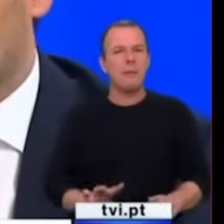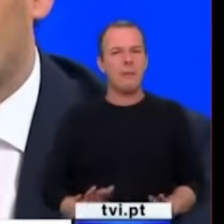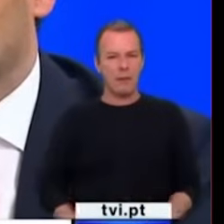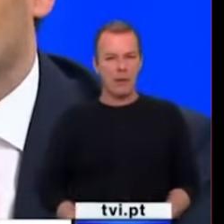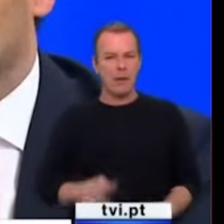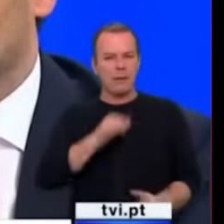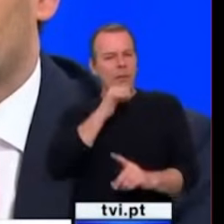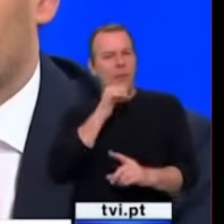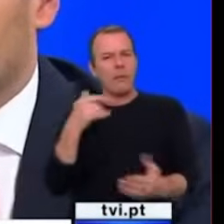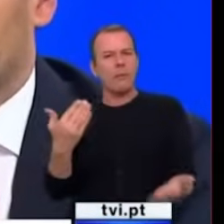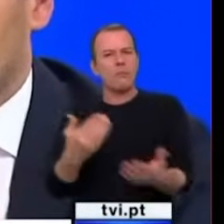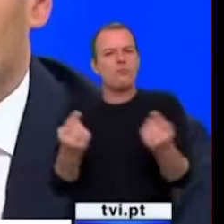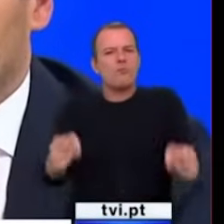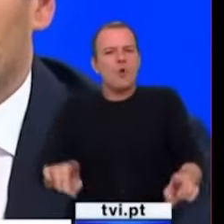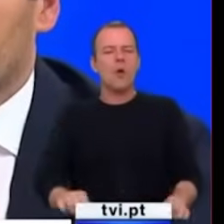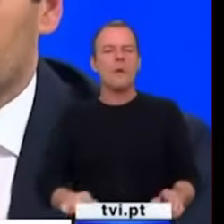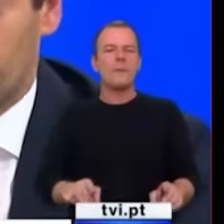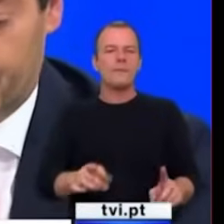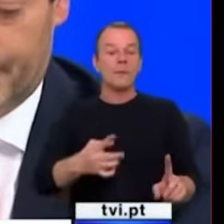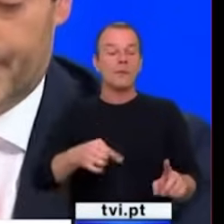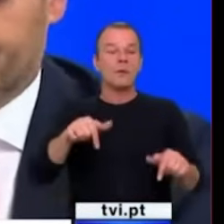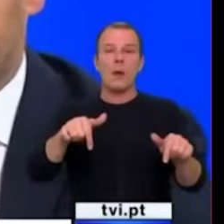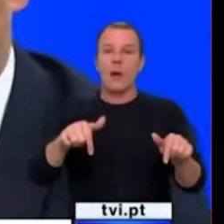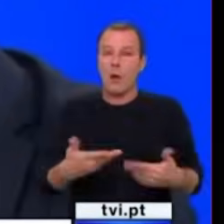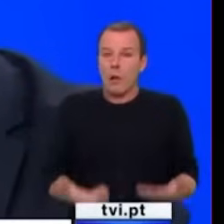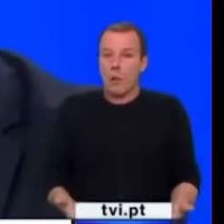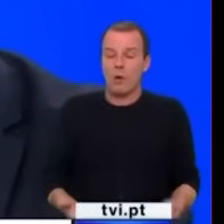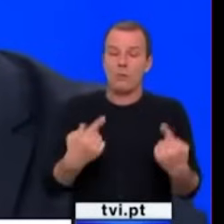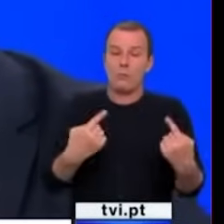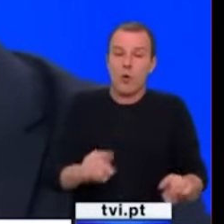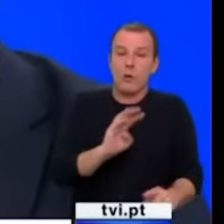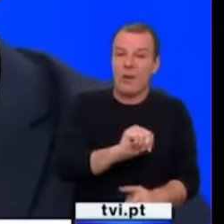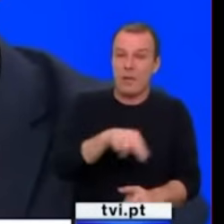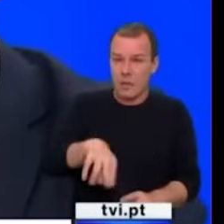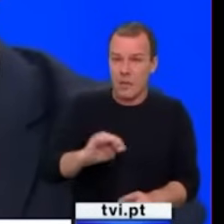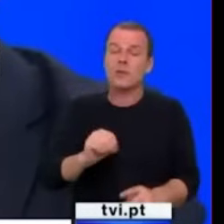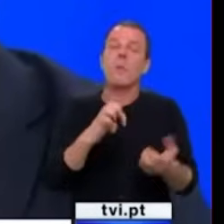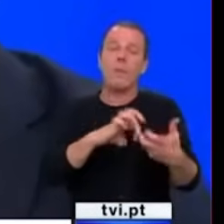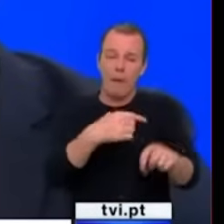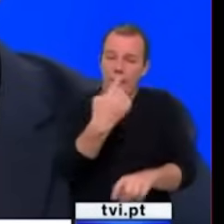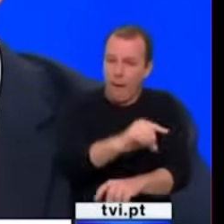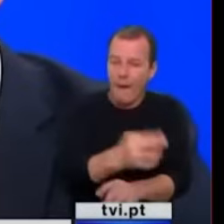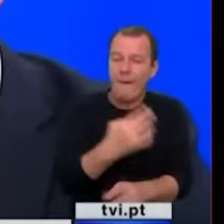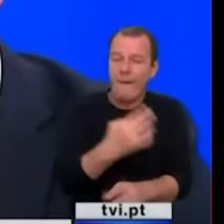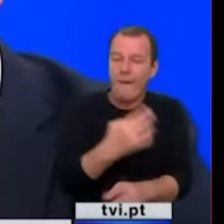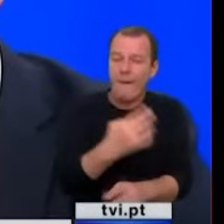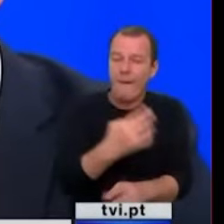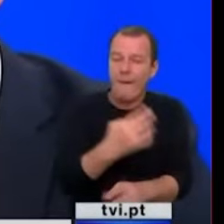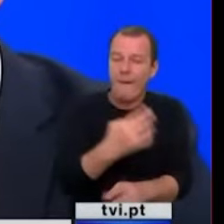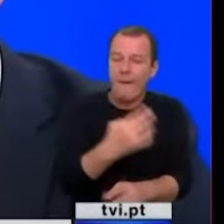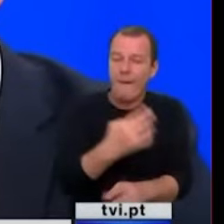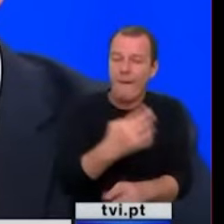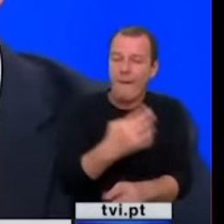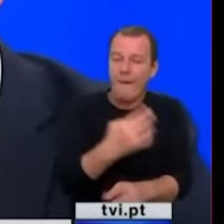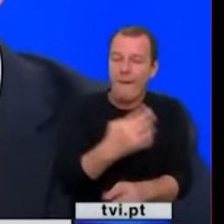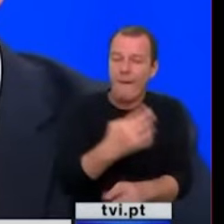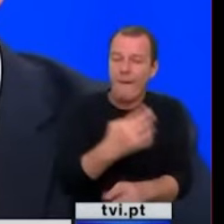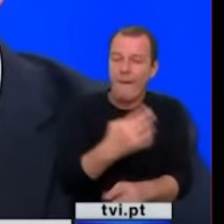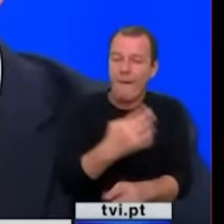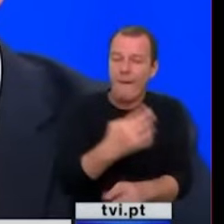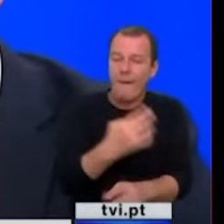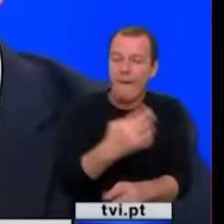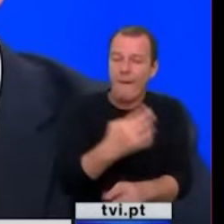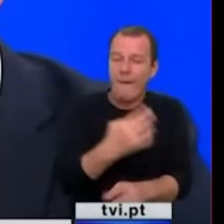sempre tivemos nós temos hoje um nós temos um SNS obviamente com problemas mas temos um SNS que produz mais Afinal há